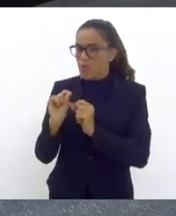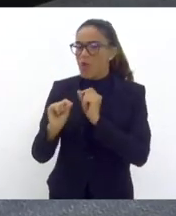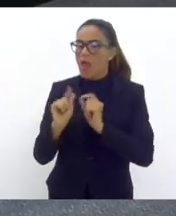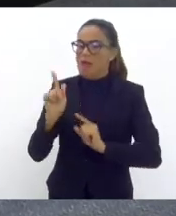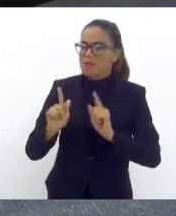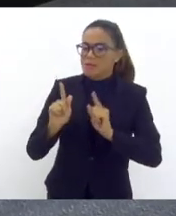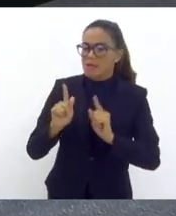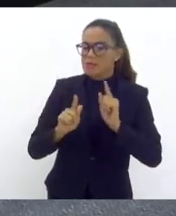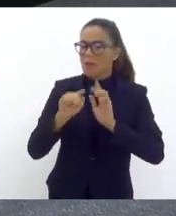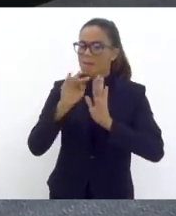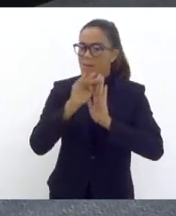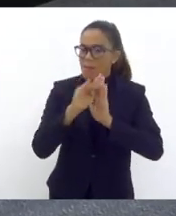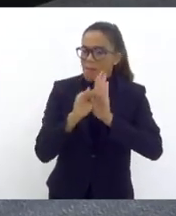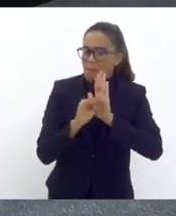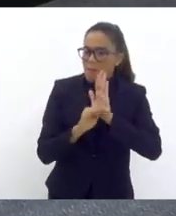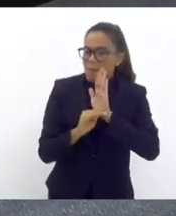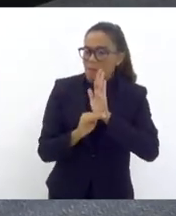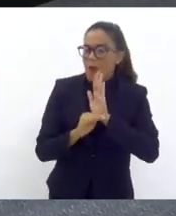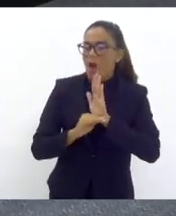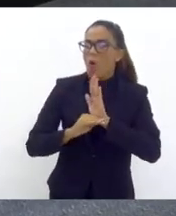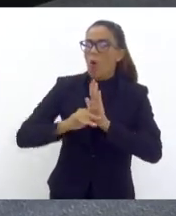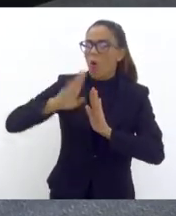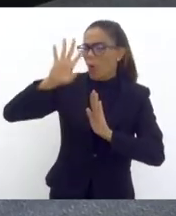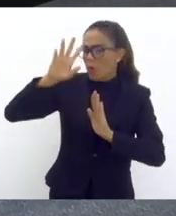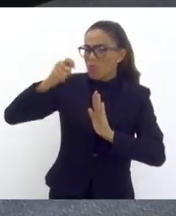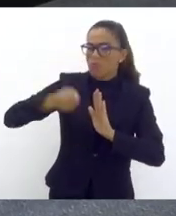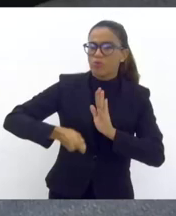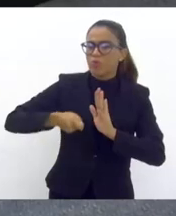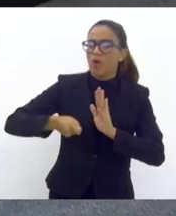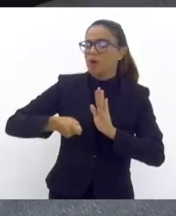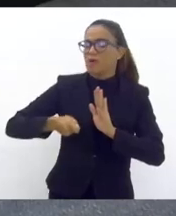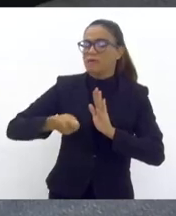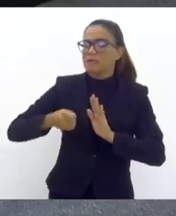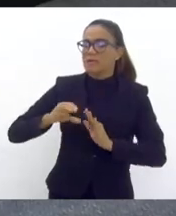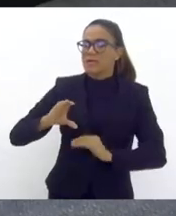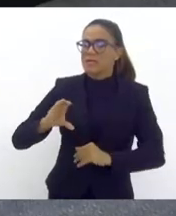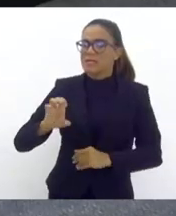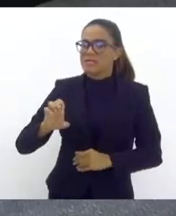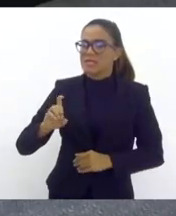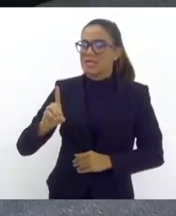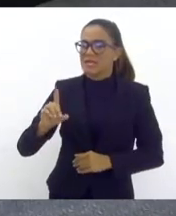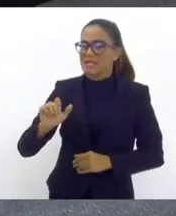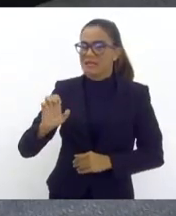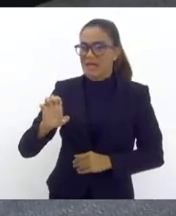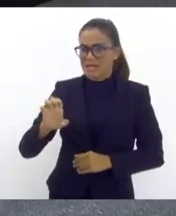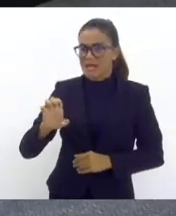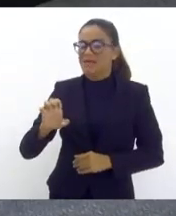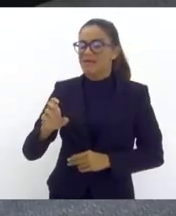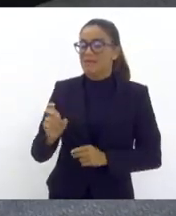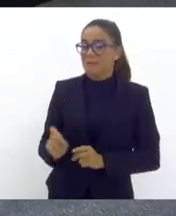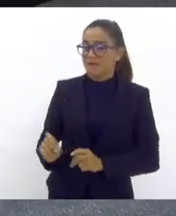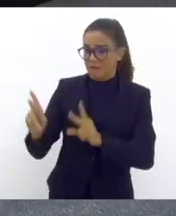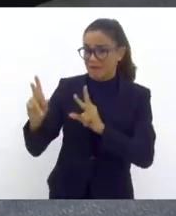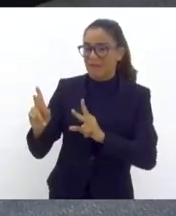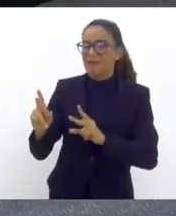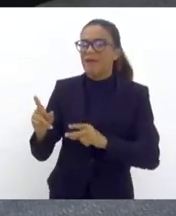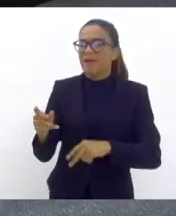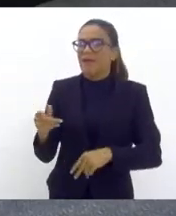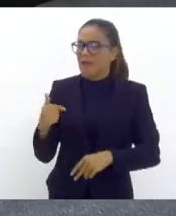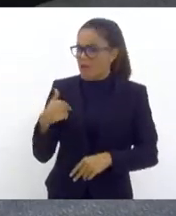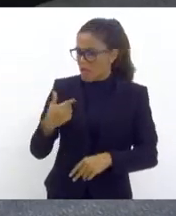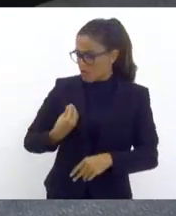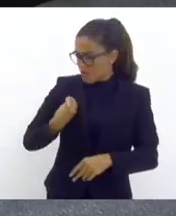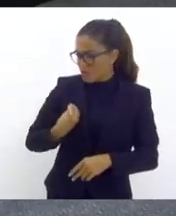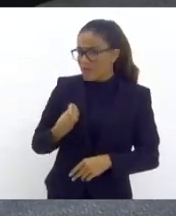né quando foi feito o leilão da Cedae passou por essa casa aqui Eu votei contra o Léo Vieira estava na comissão comigo